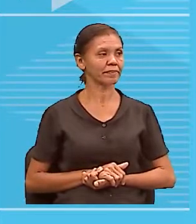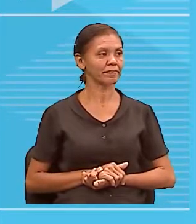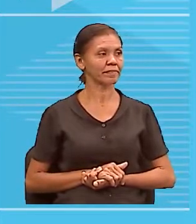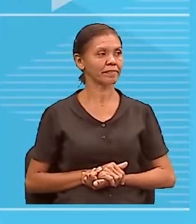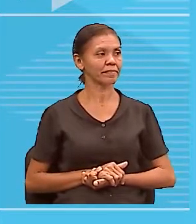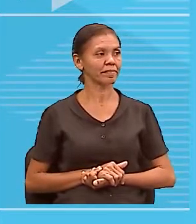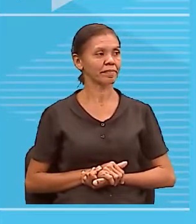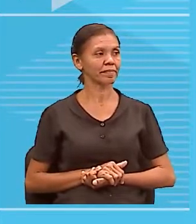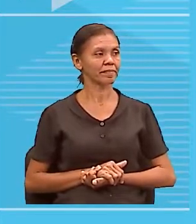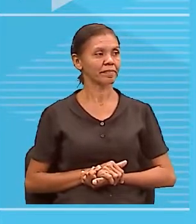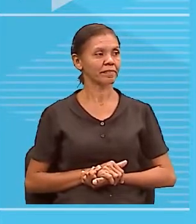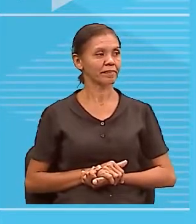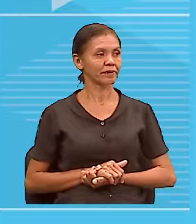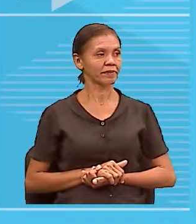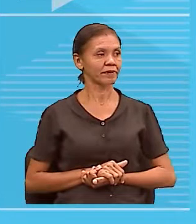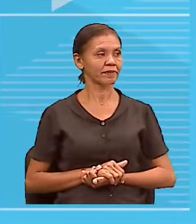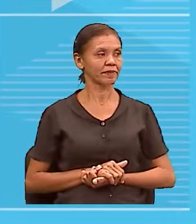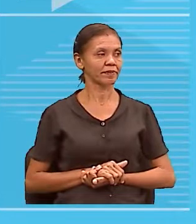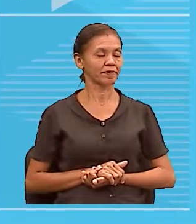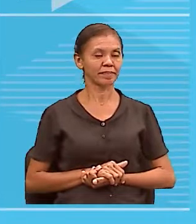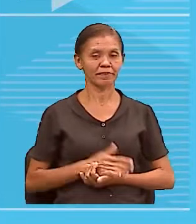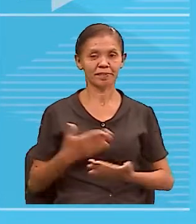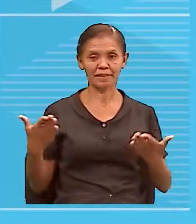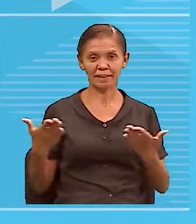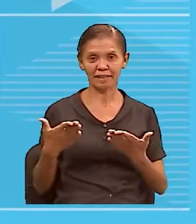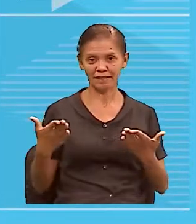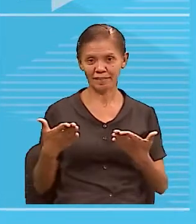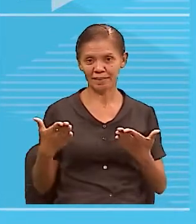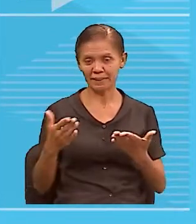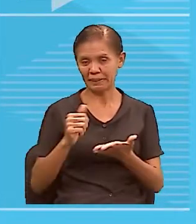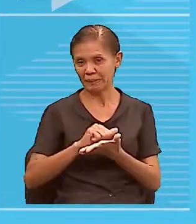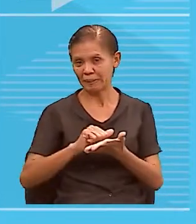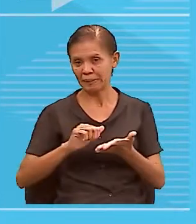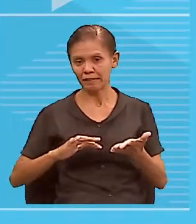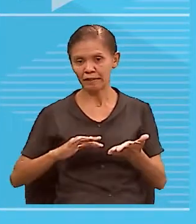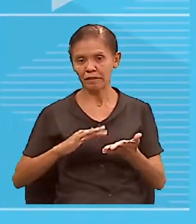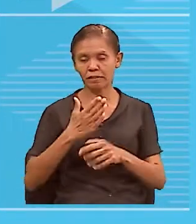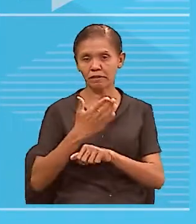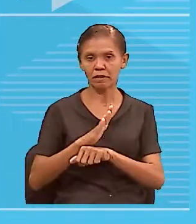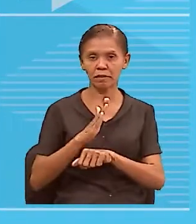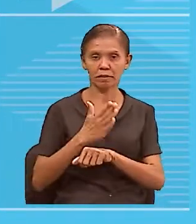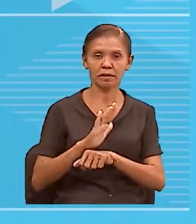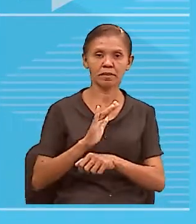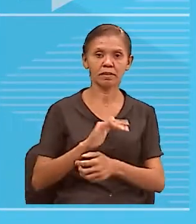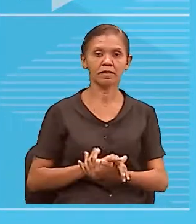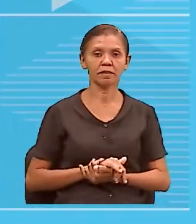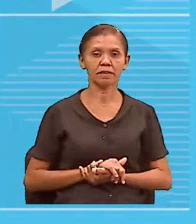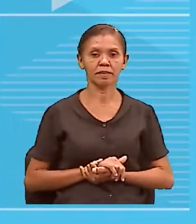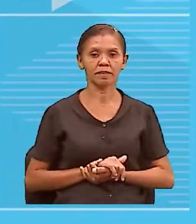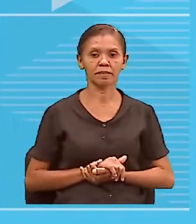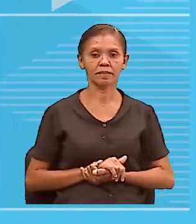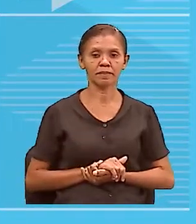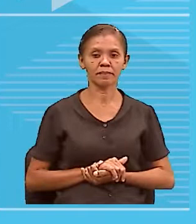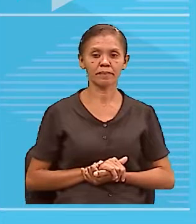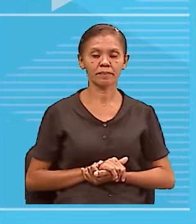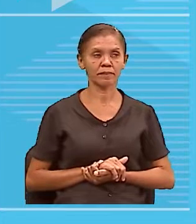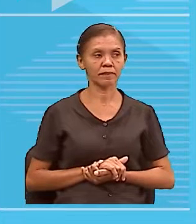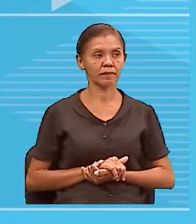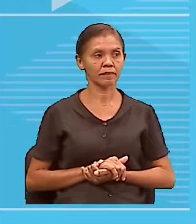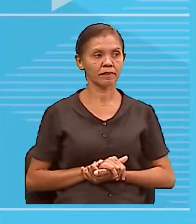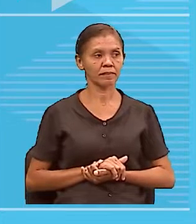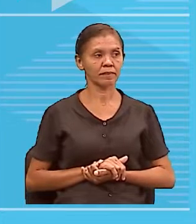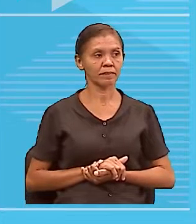E aí Oi e aí a gente vai para uns exercícios chegou aqui a fase de exercício